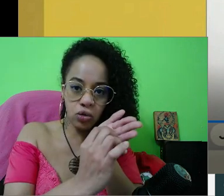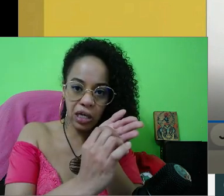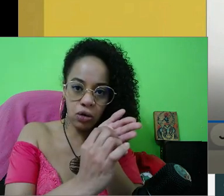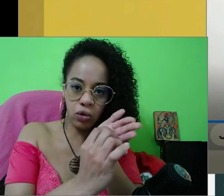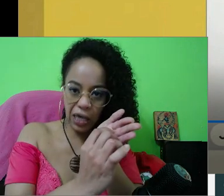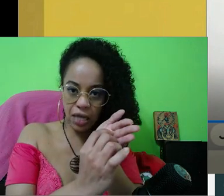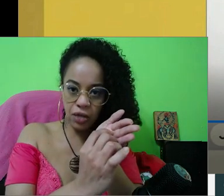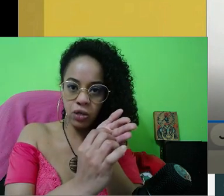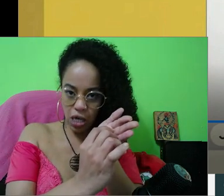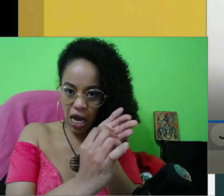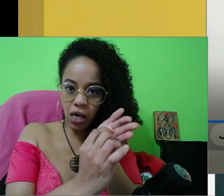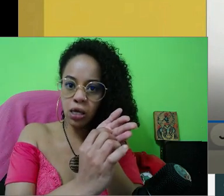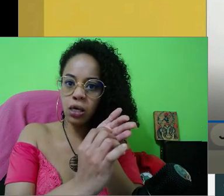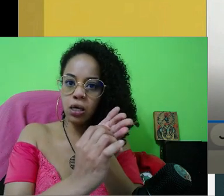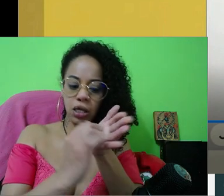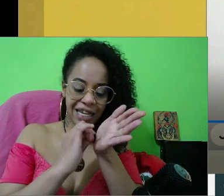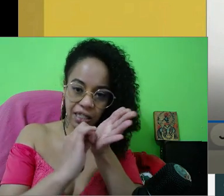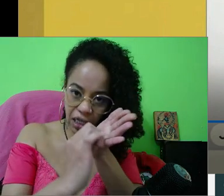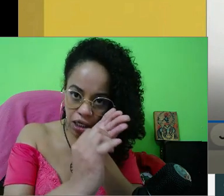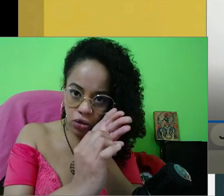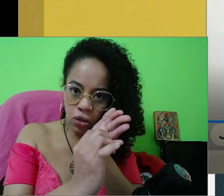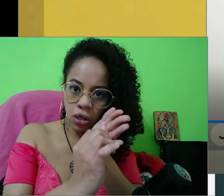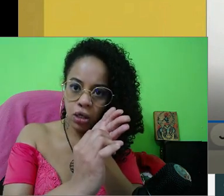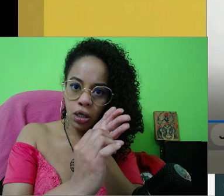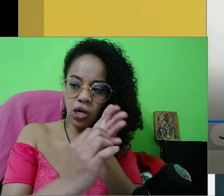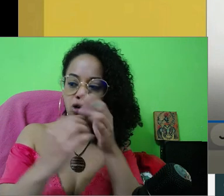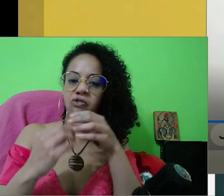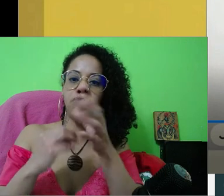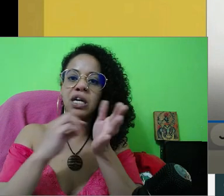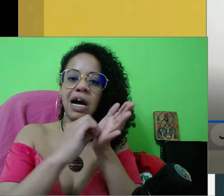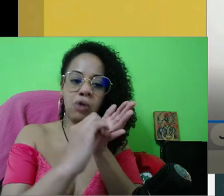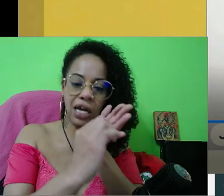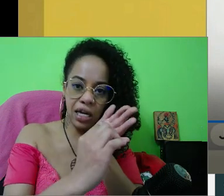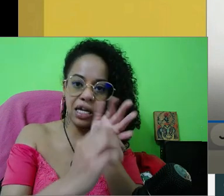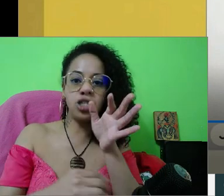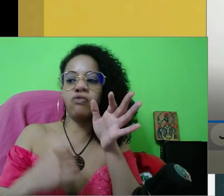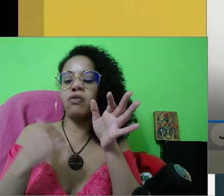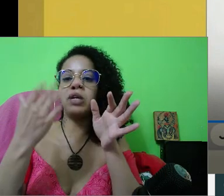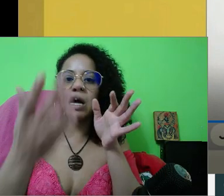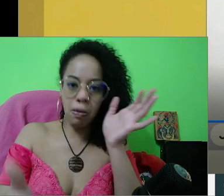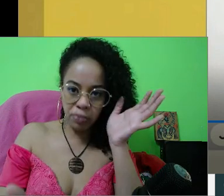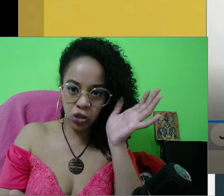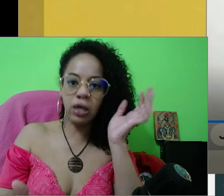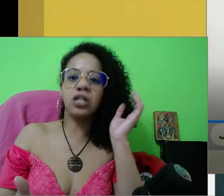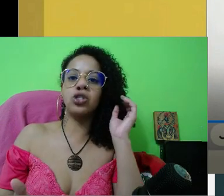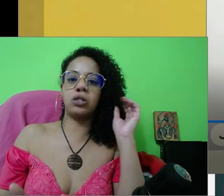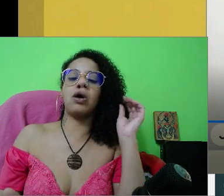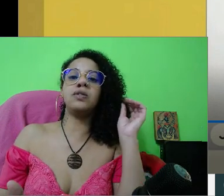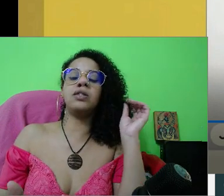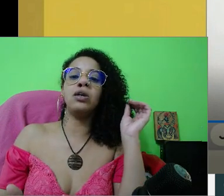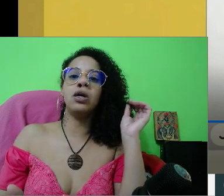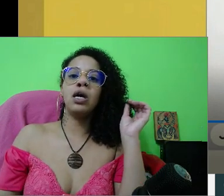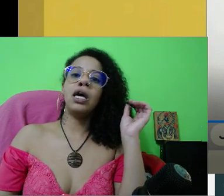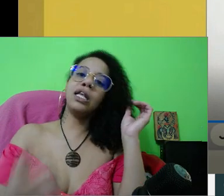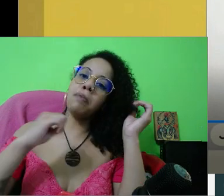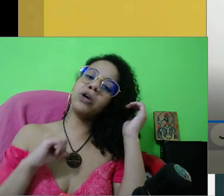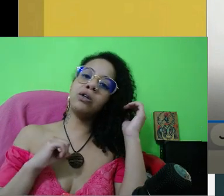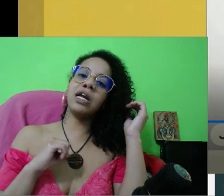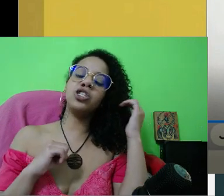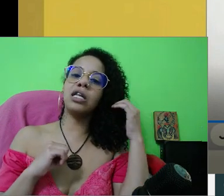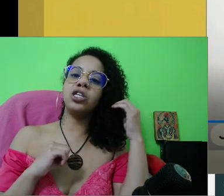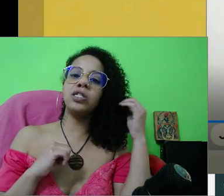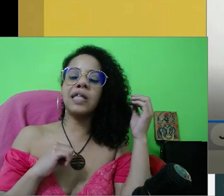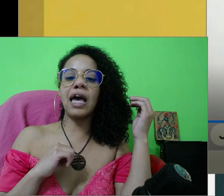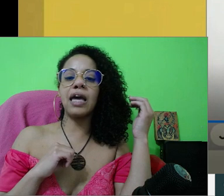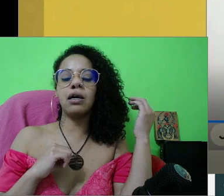sendo que tá escrito que é colocado né tá escrito e eu não vou brigar com a realidade eu vou brigar com a pessoa que distorce e